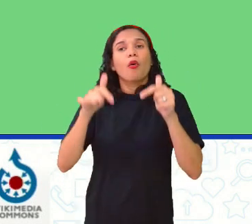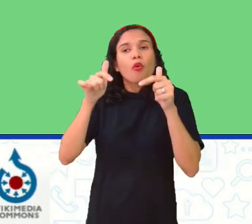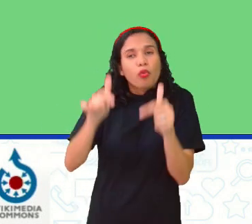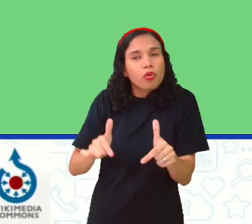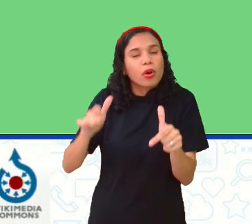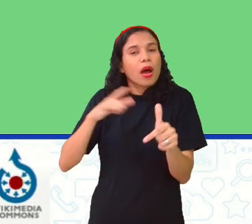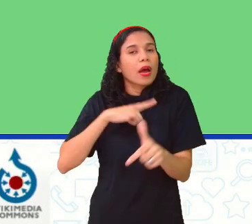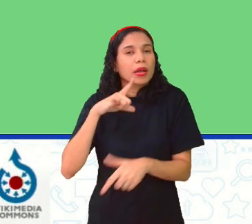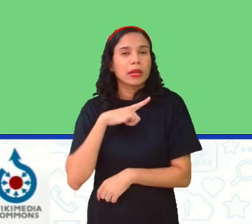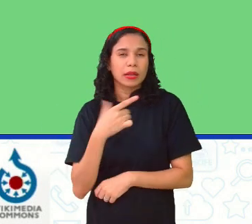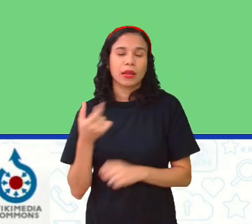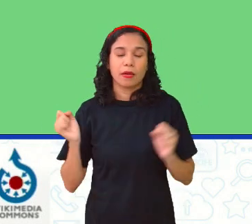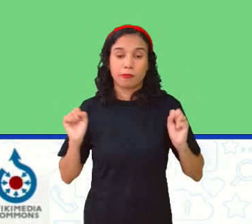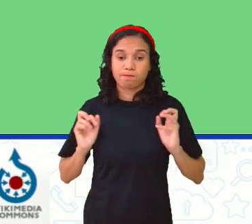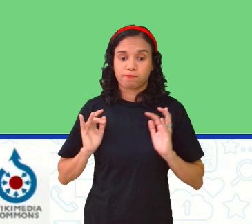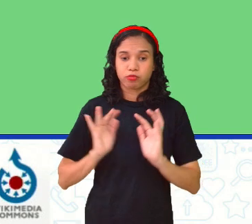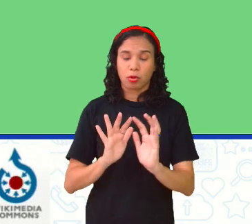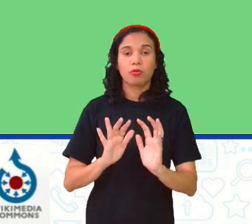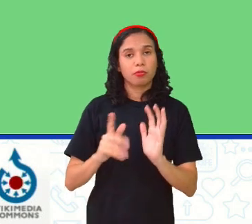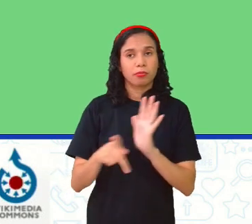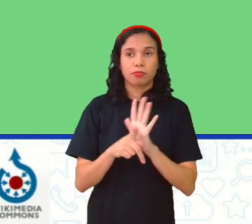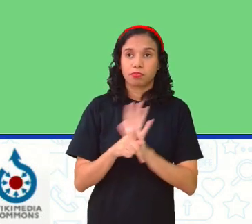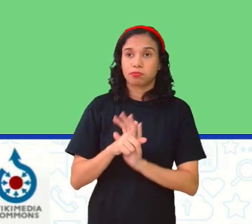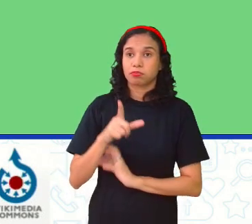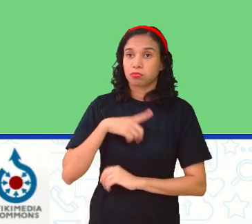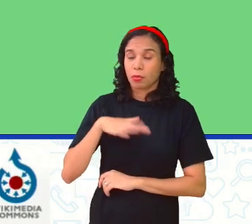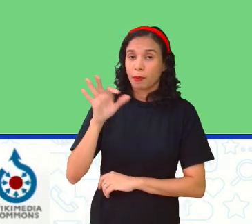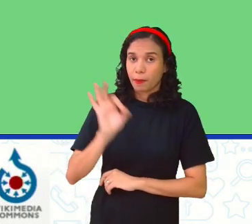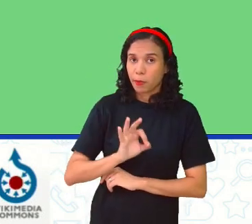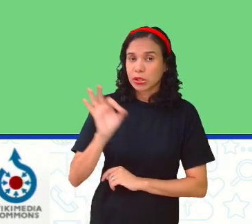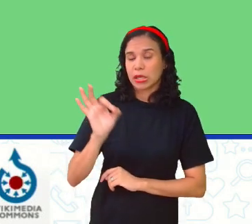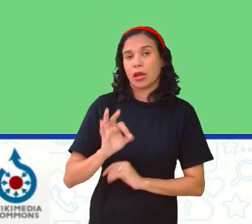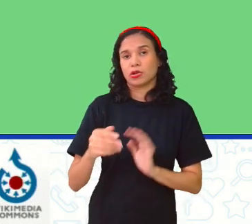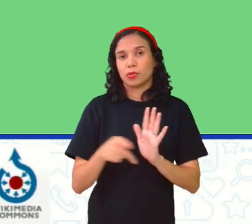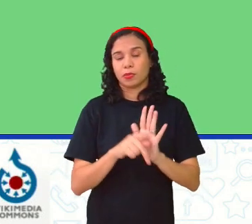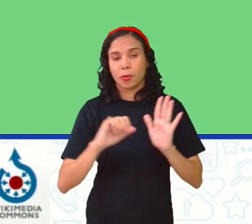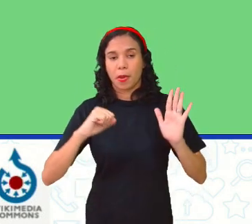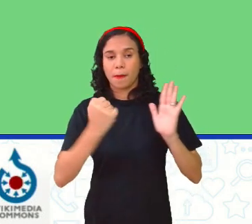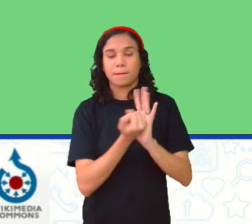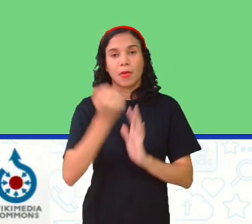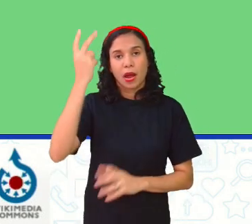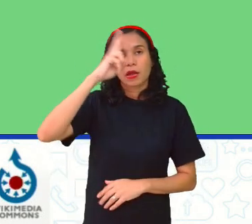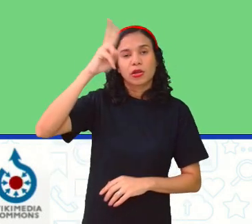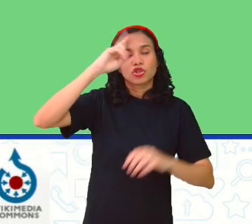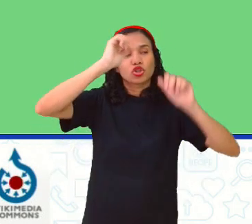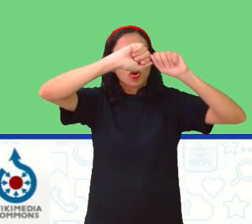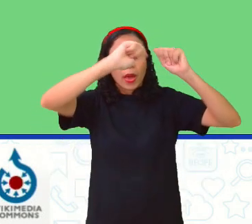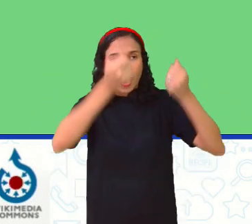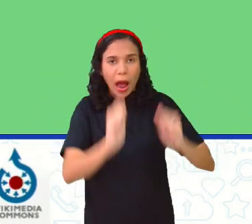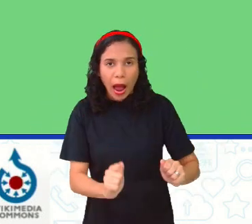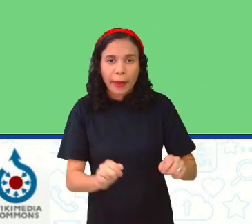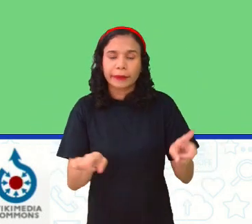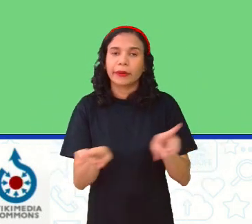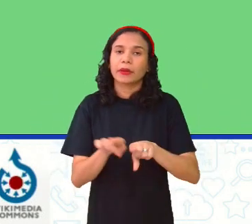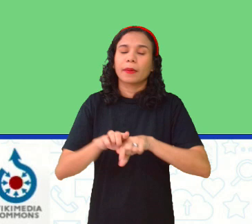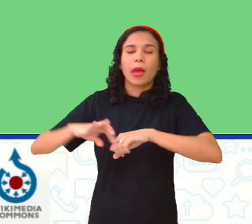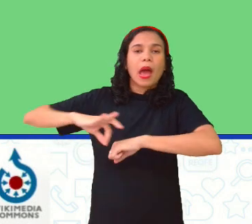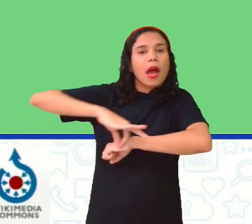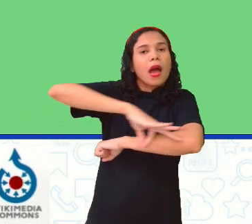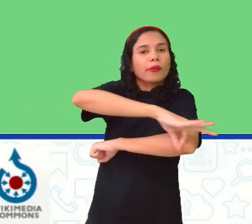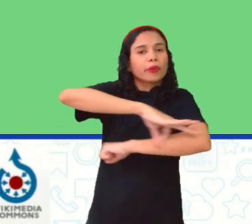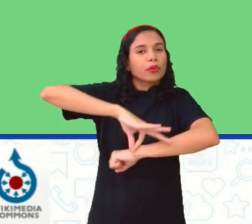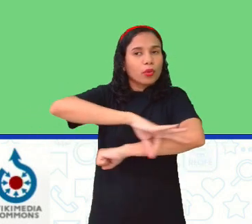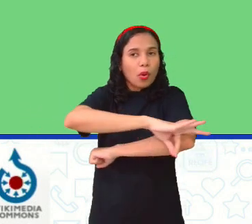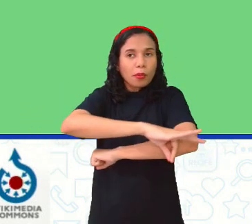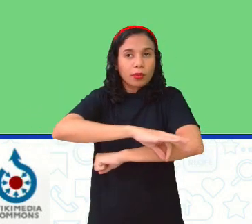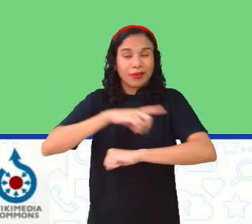concentra normalmente grande parcela do patrimônio histórico, artístico e arquitetônico. A